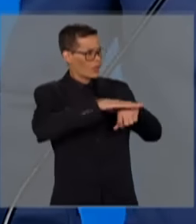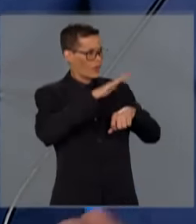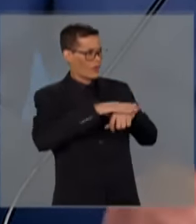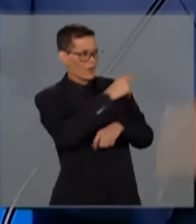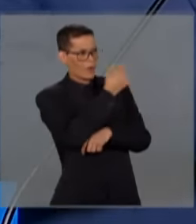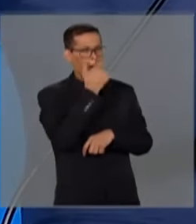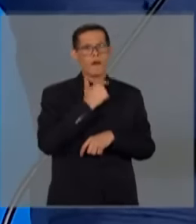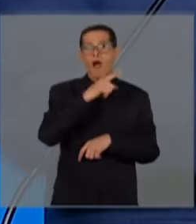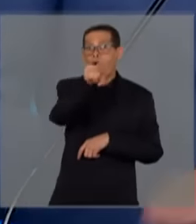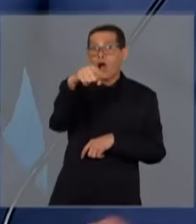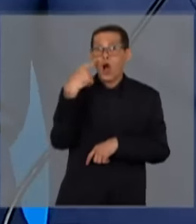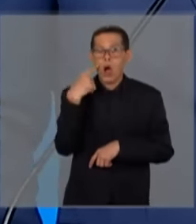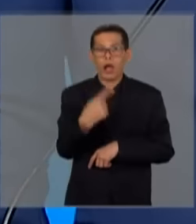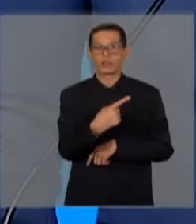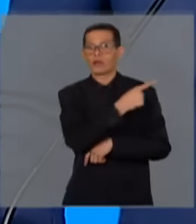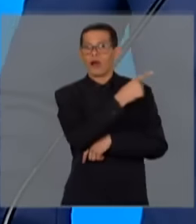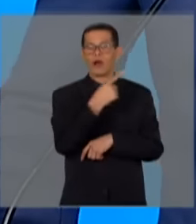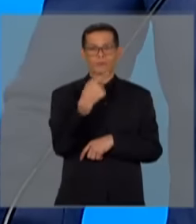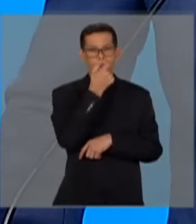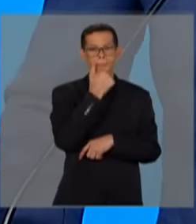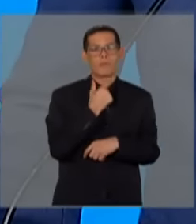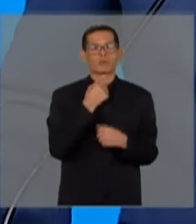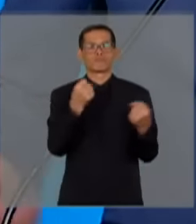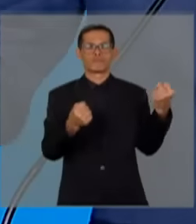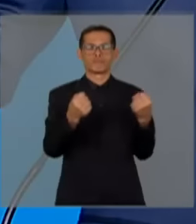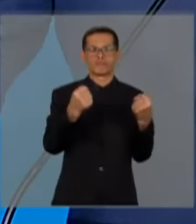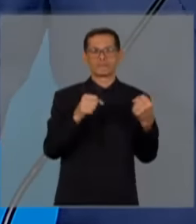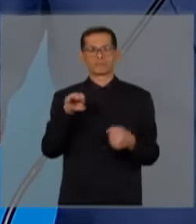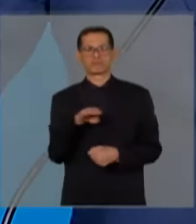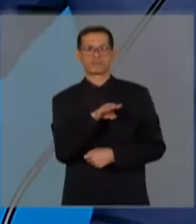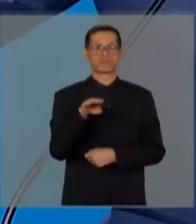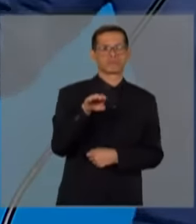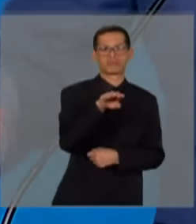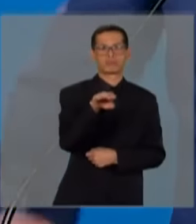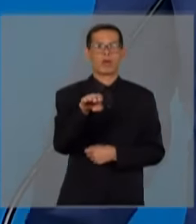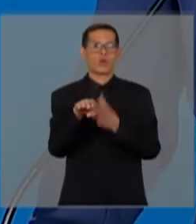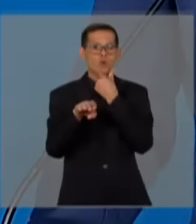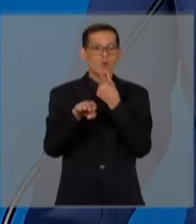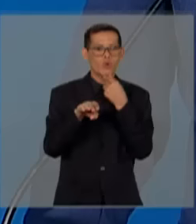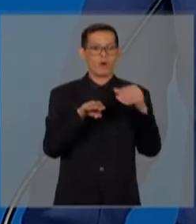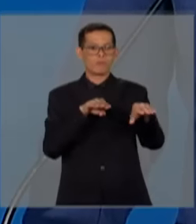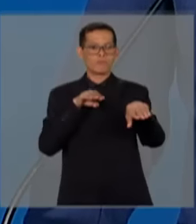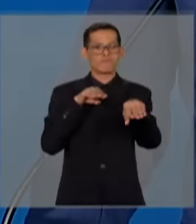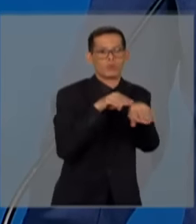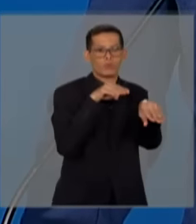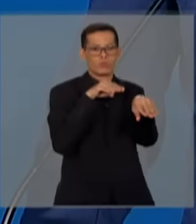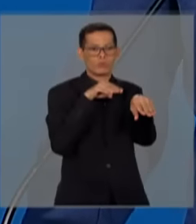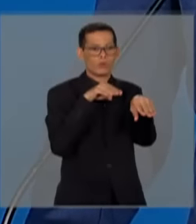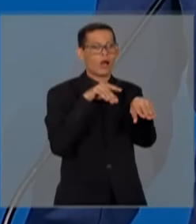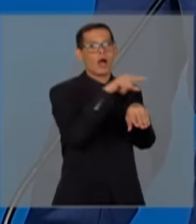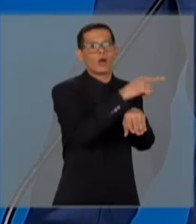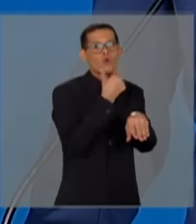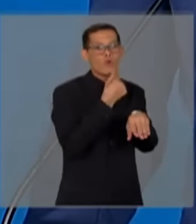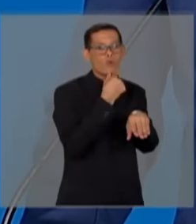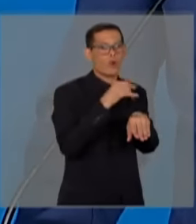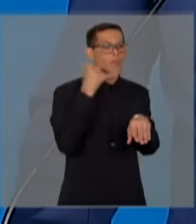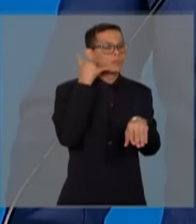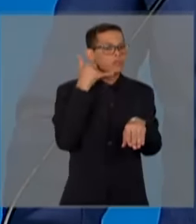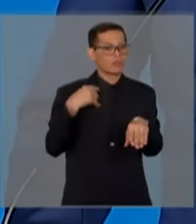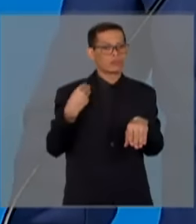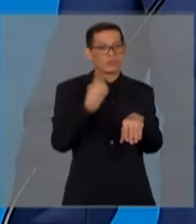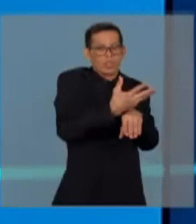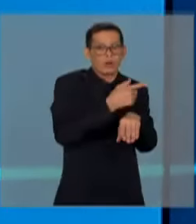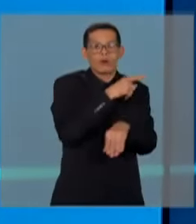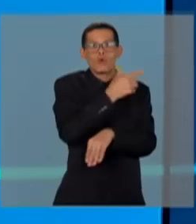nisso gente bate o carro aí chega pro cara fala ó bati o carro Toma meu celular que eu vou pagar o cara ficou ligando ligando ligando